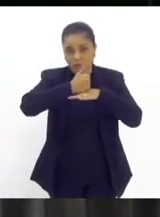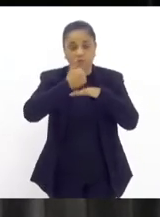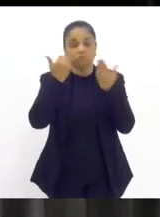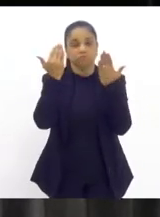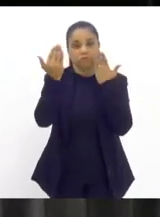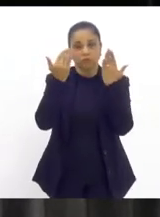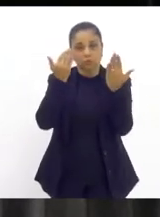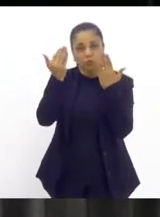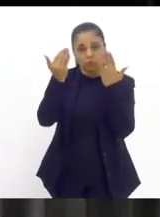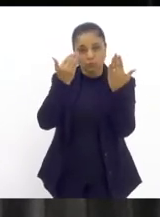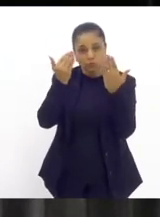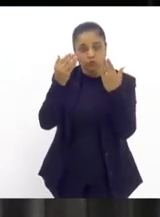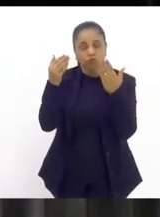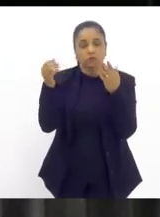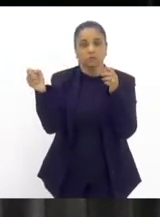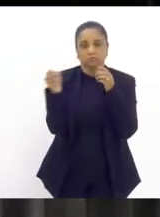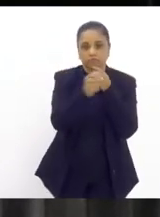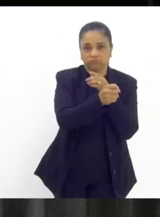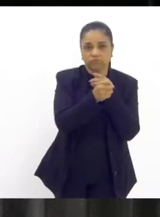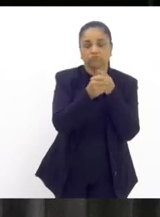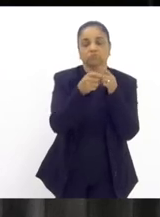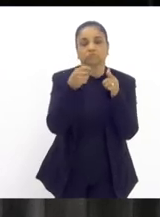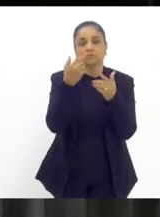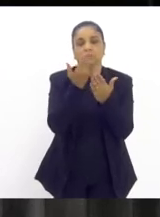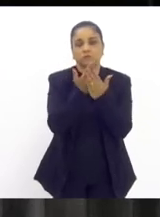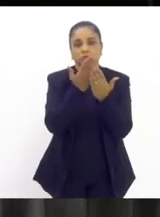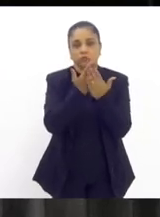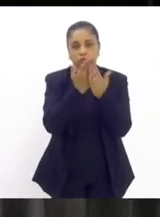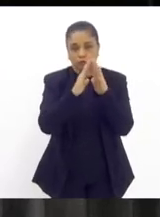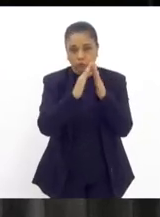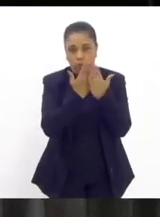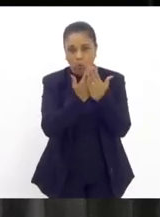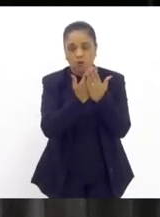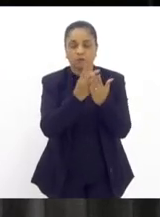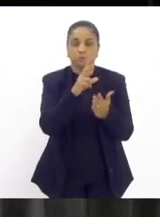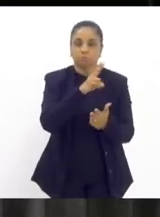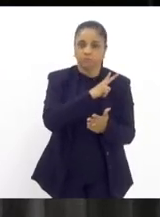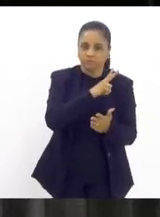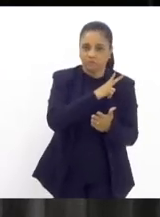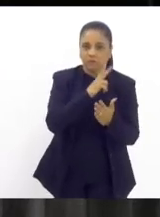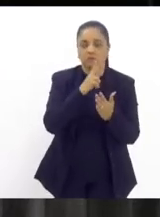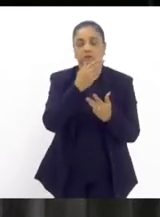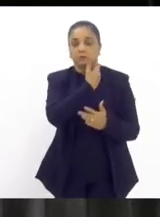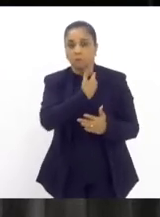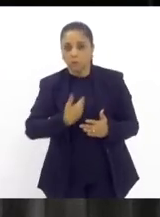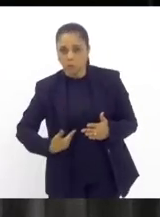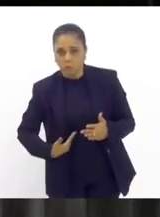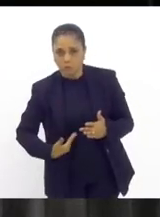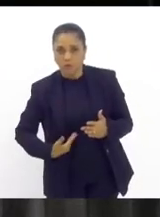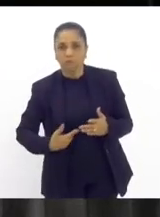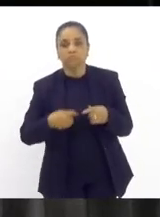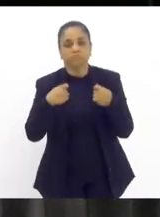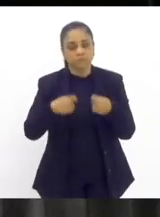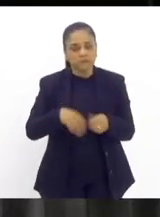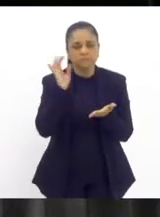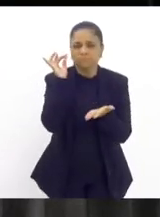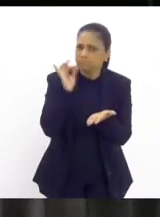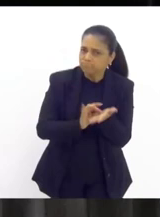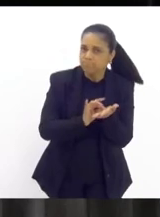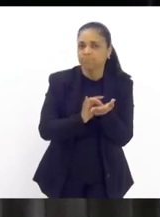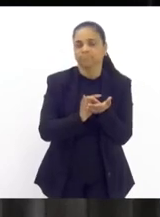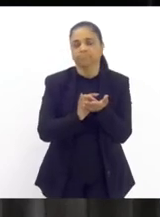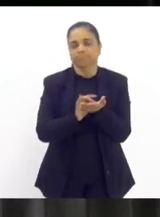psicologia para as escolas públicas e privadas e isso precisa virar realidade nas nossas escolas